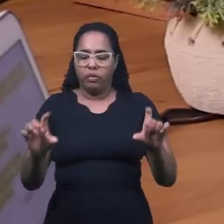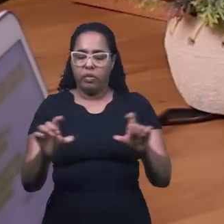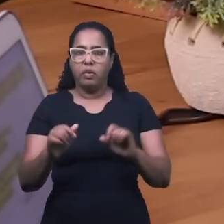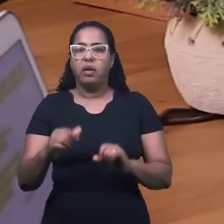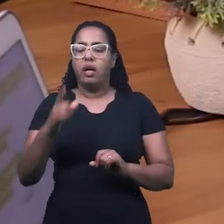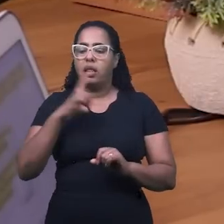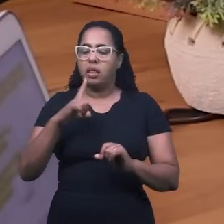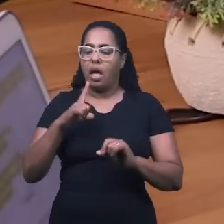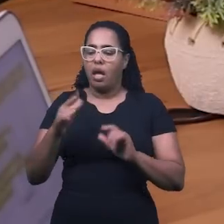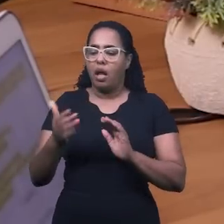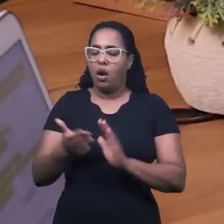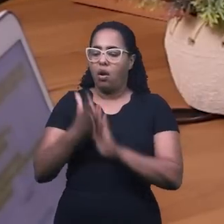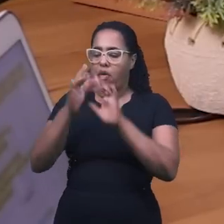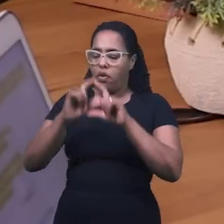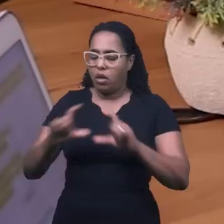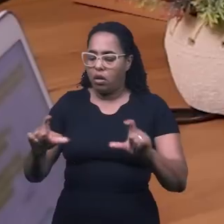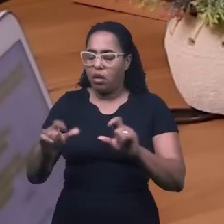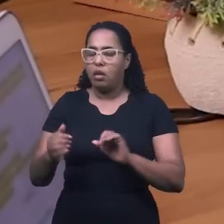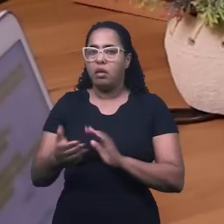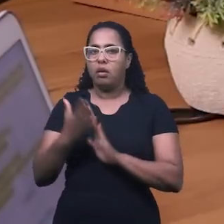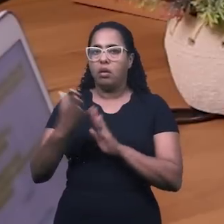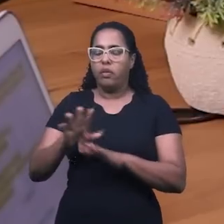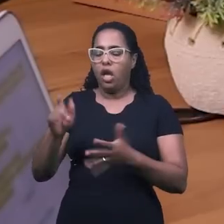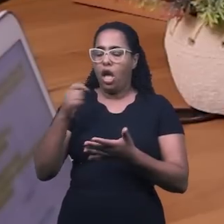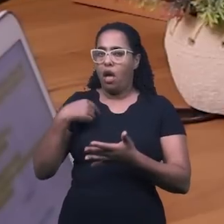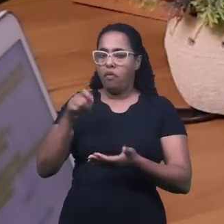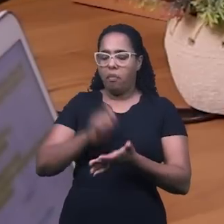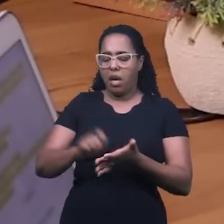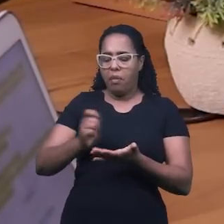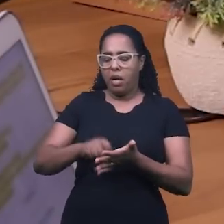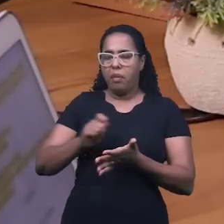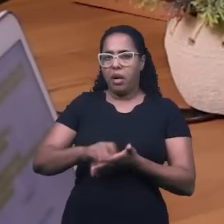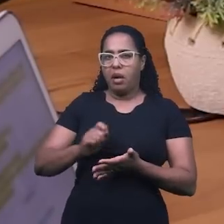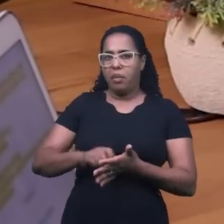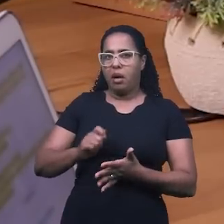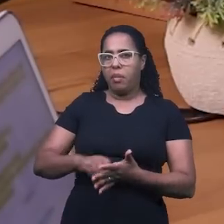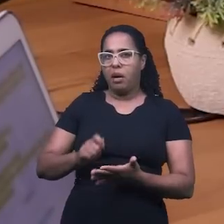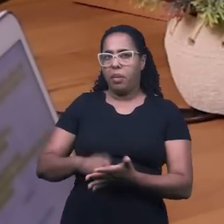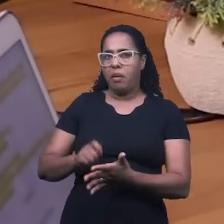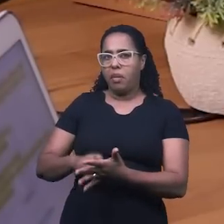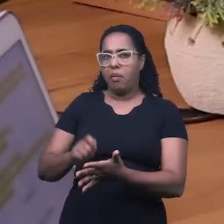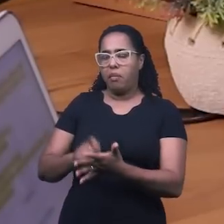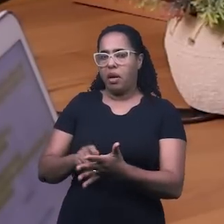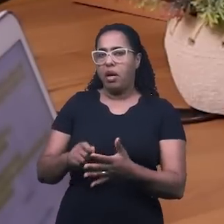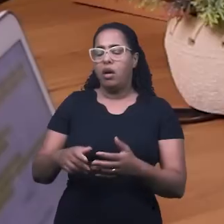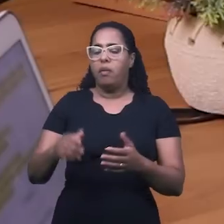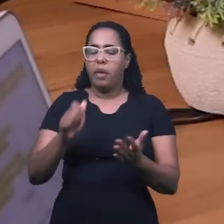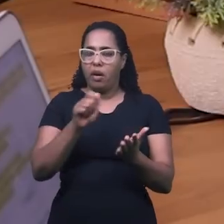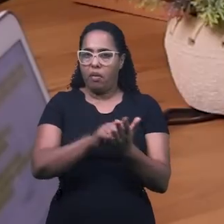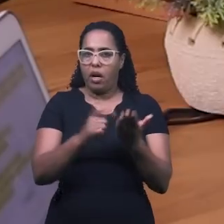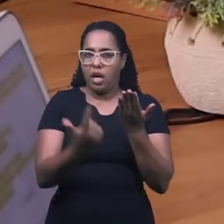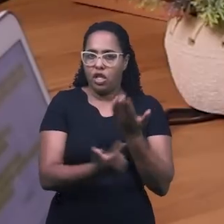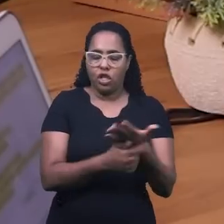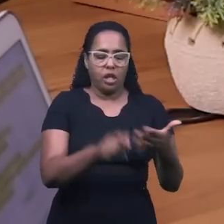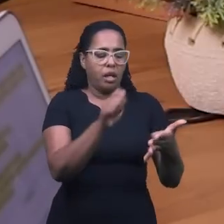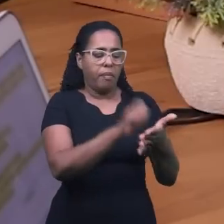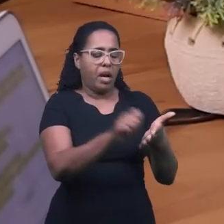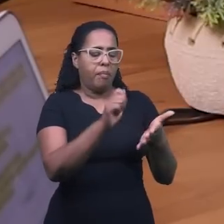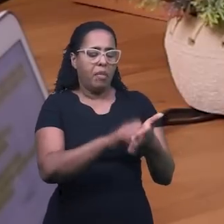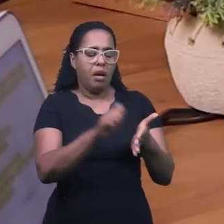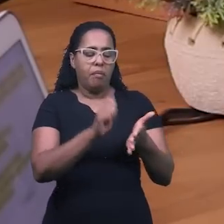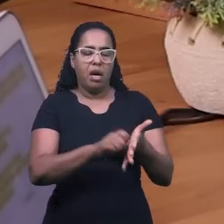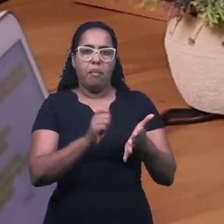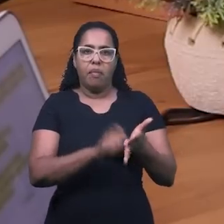louvor aqui, tem um louvor aqui, e eu vou anotando. Tem um louvor, tenho uma agenda,